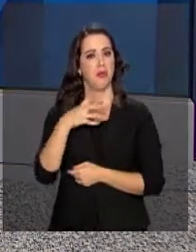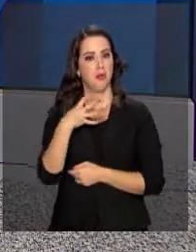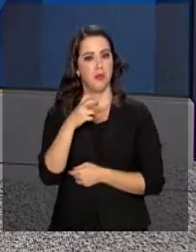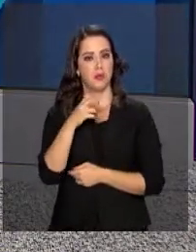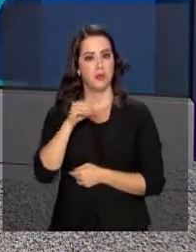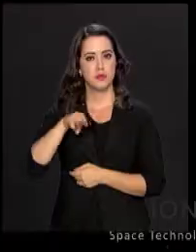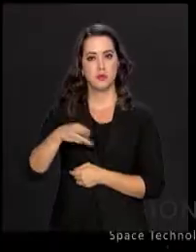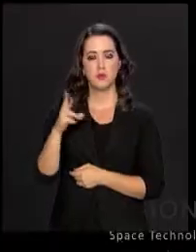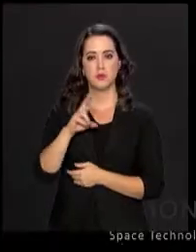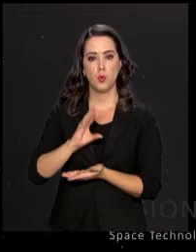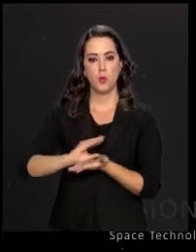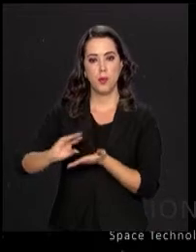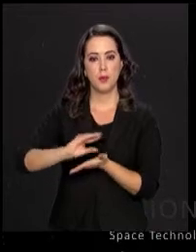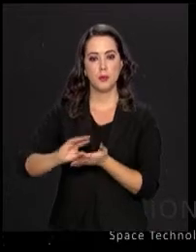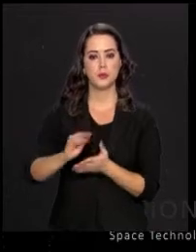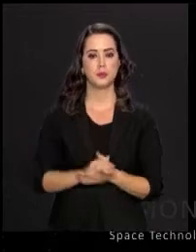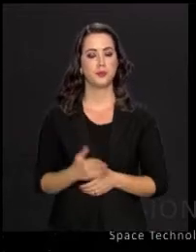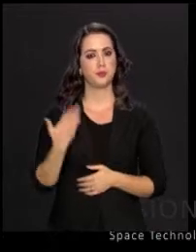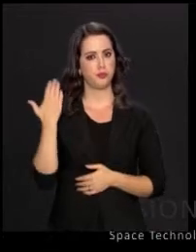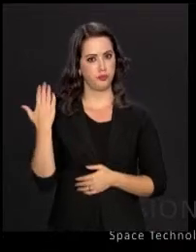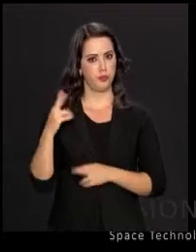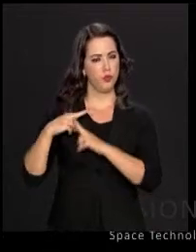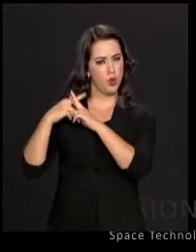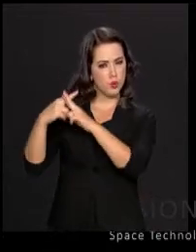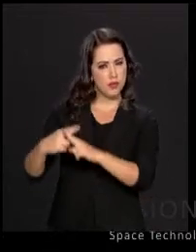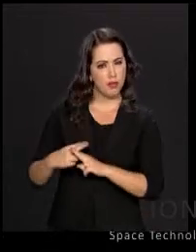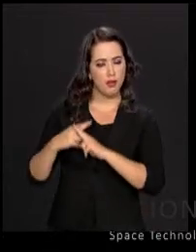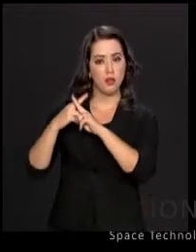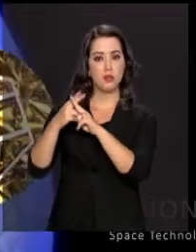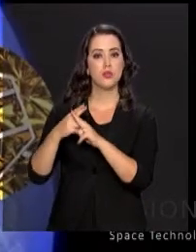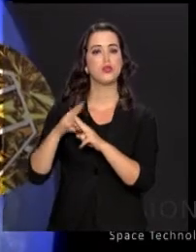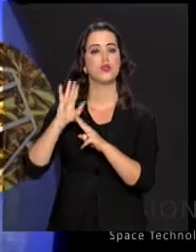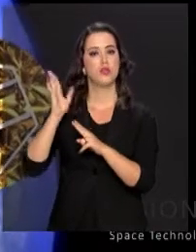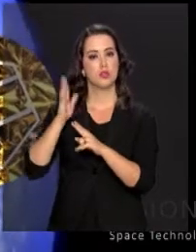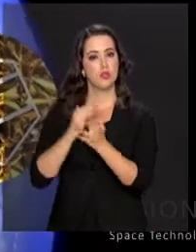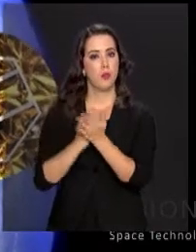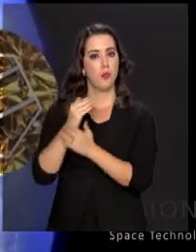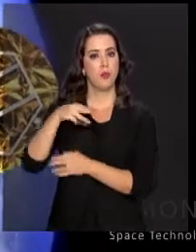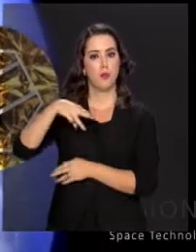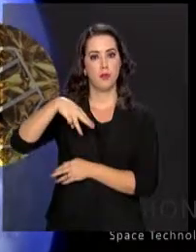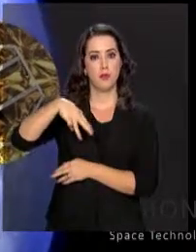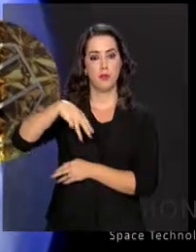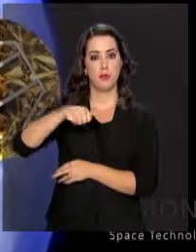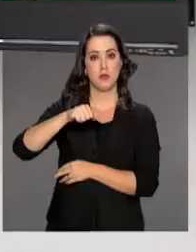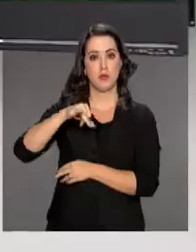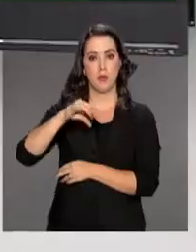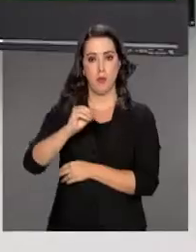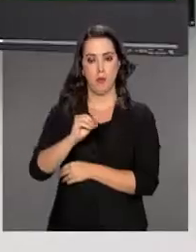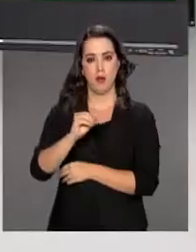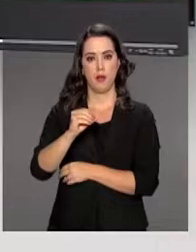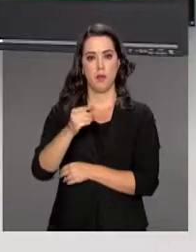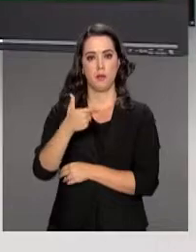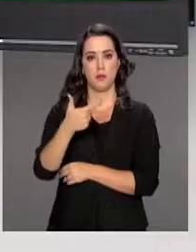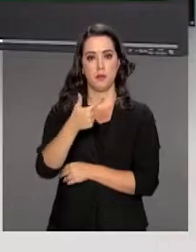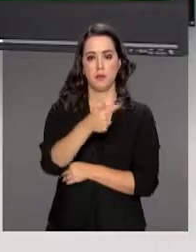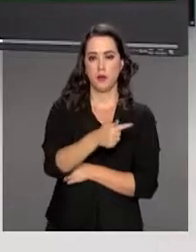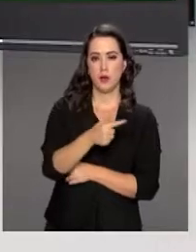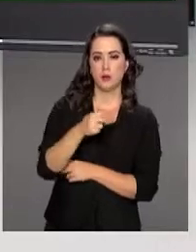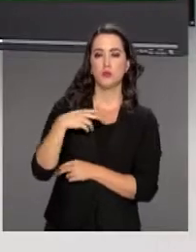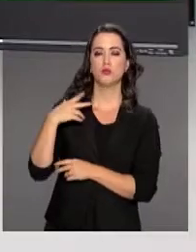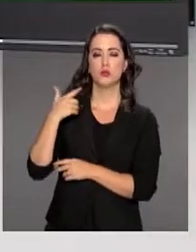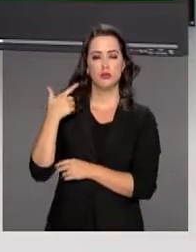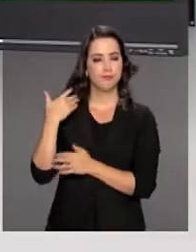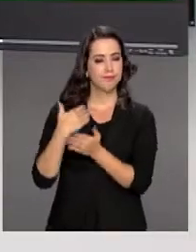reais o satélite já está em órbita desde maio de 2017 a entrega deste